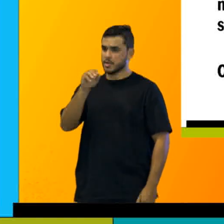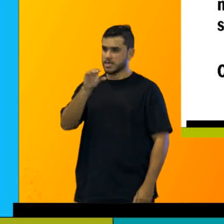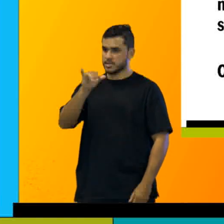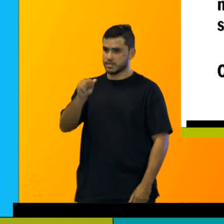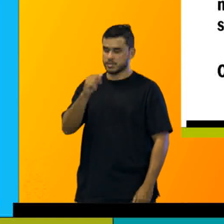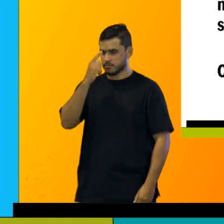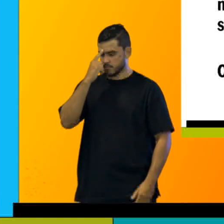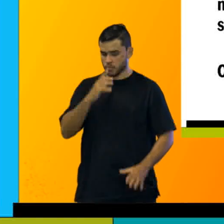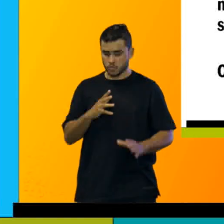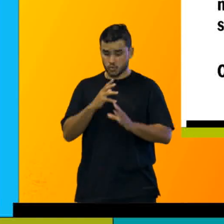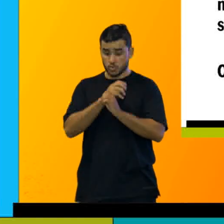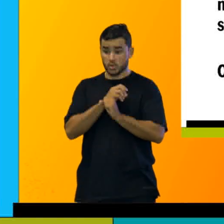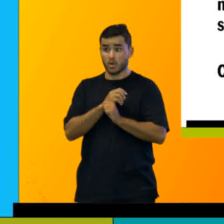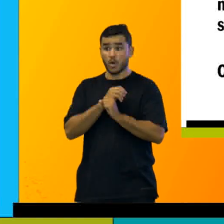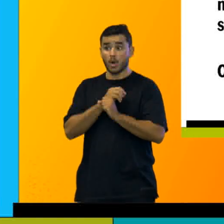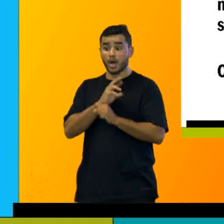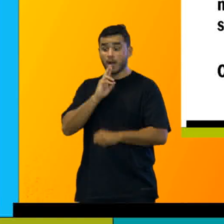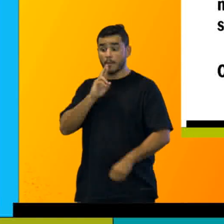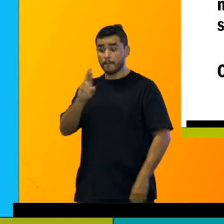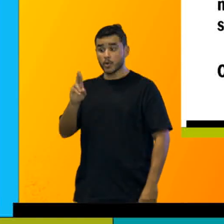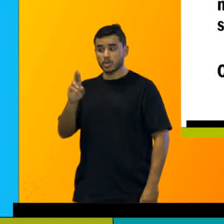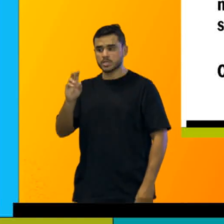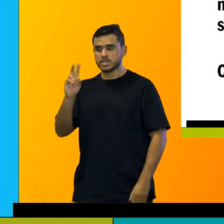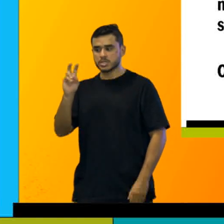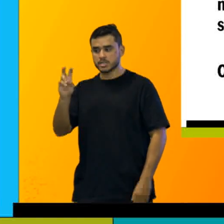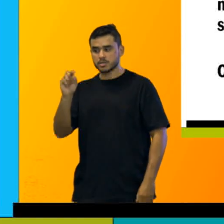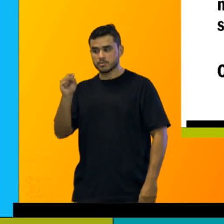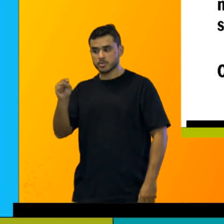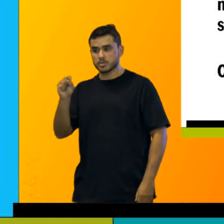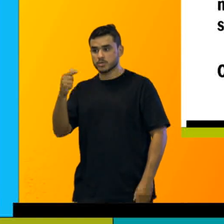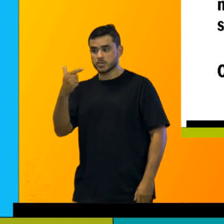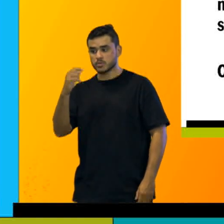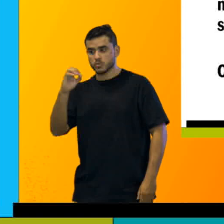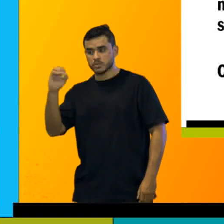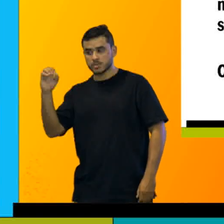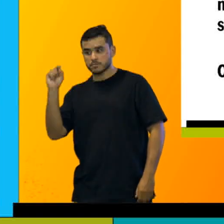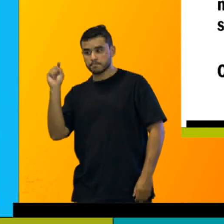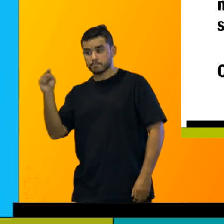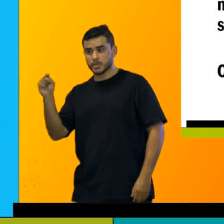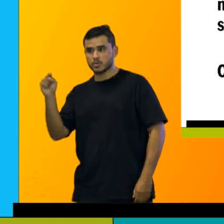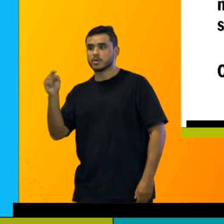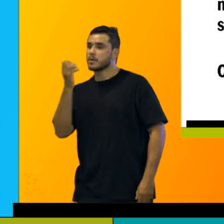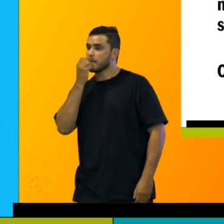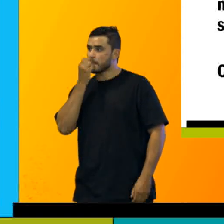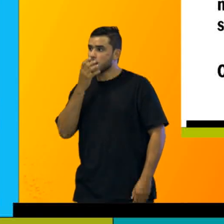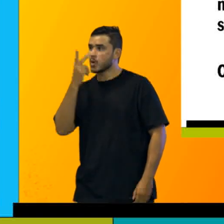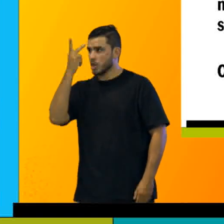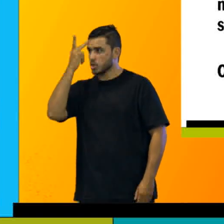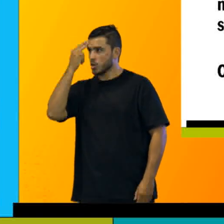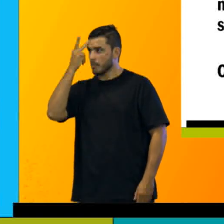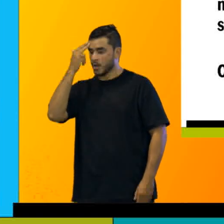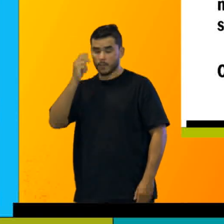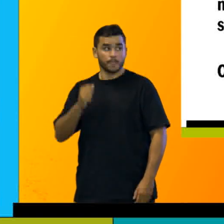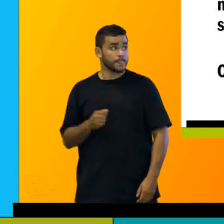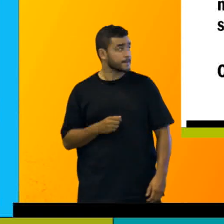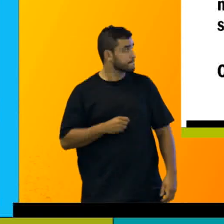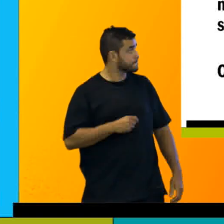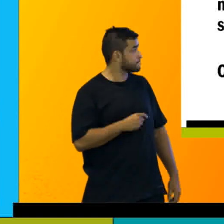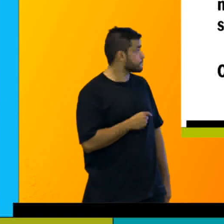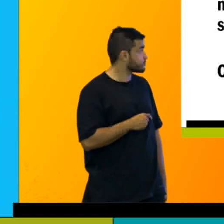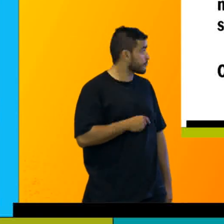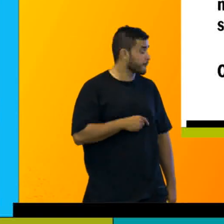e 200 mil. Pessoal, 5 milhões e 200 mil vai ser qual letra? N, V ou